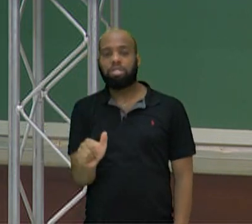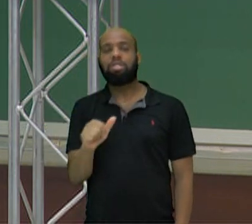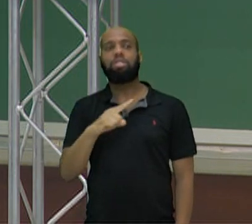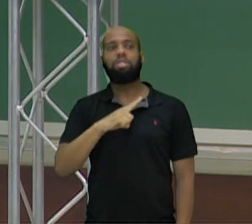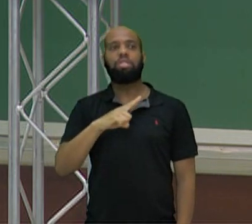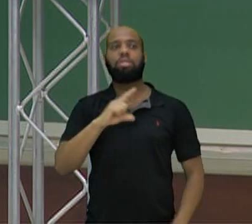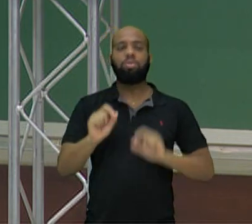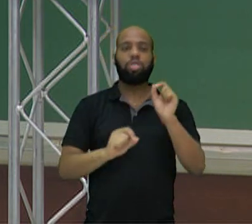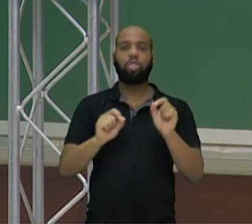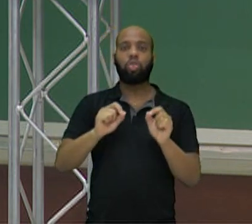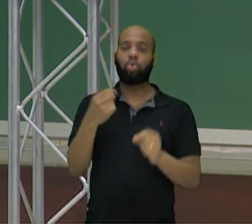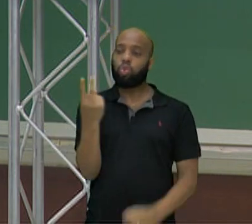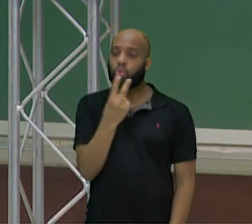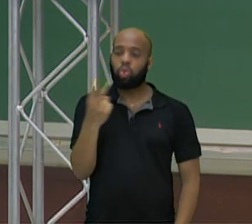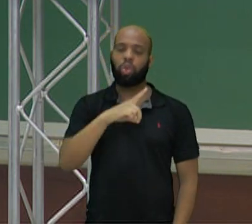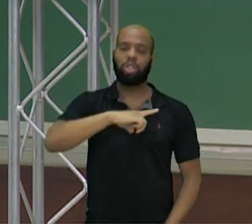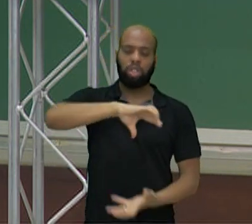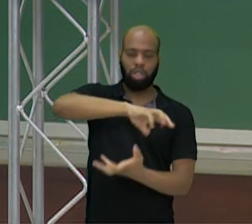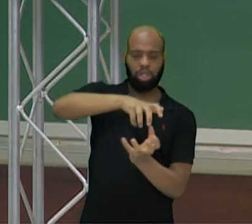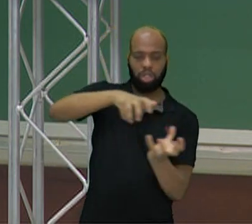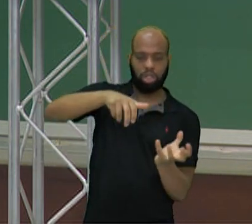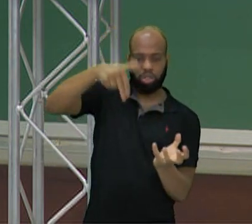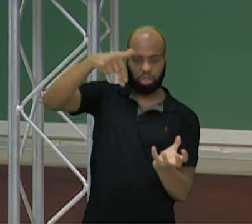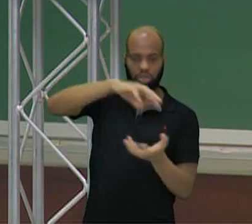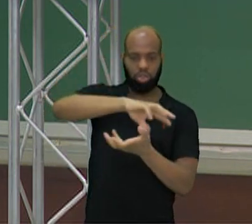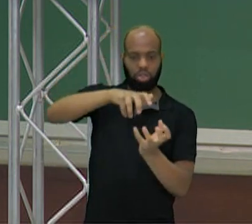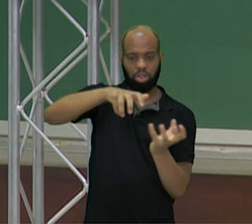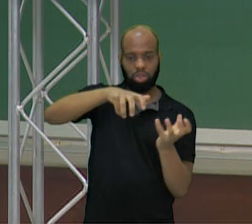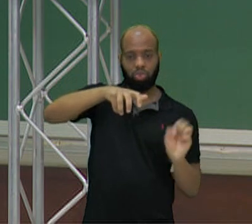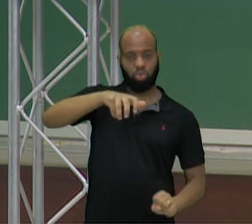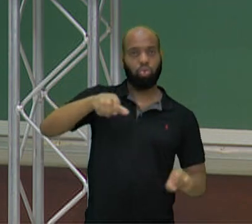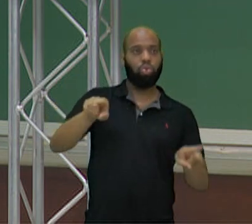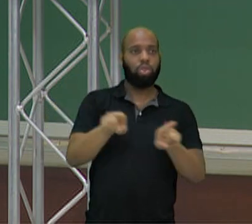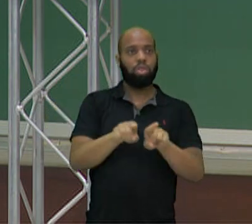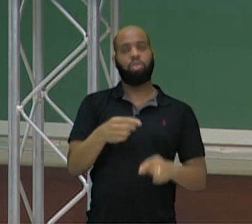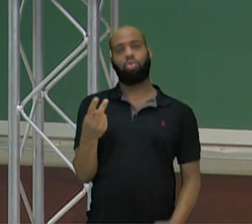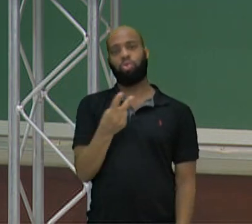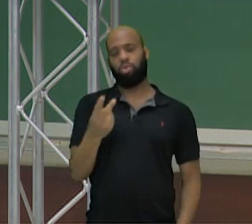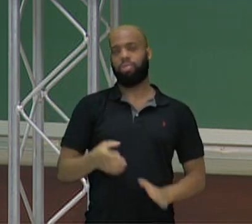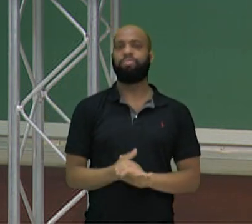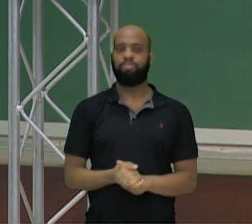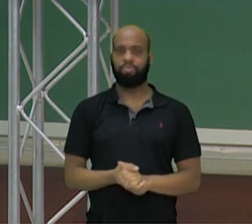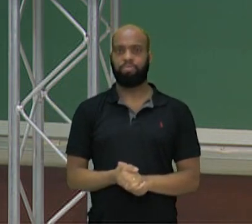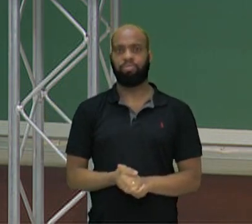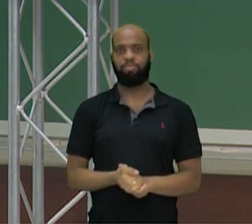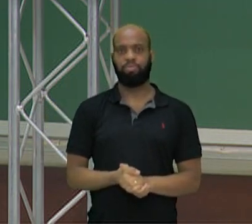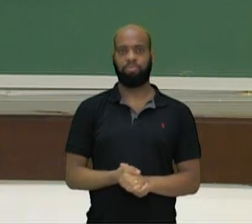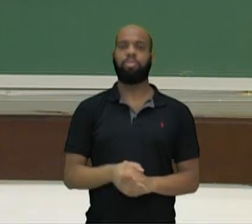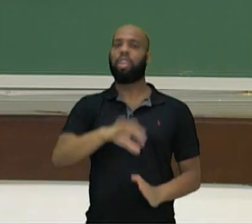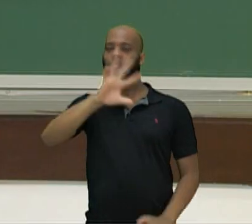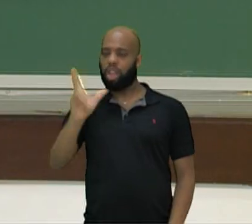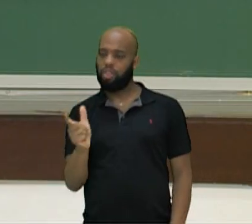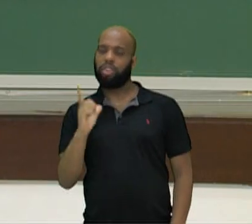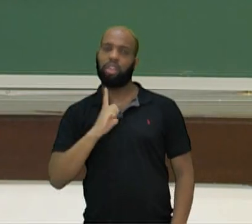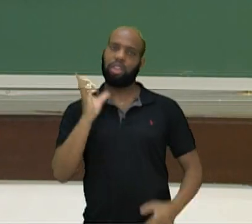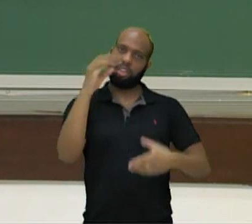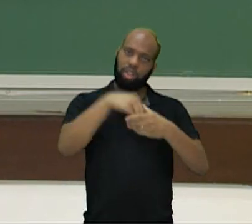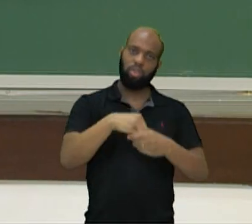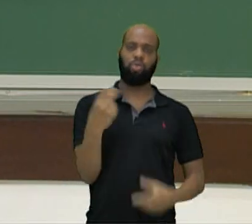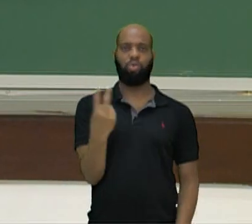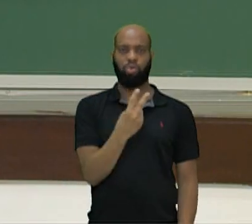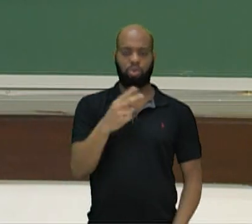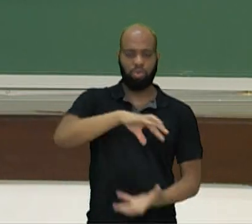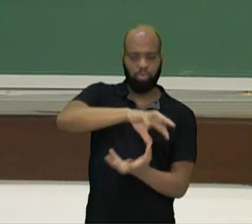os dois hemisférios, ó, o hemisfério setentrional, norte, e o hemisfério meridional, sul.